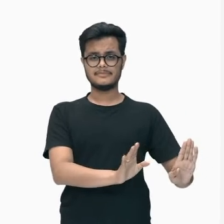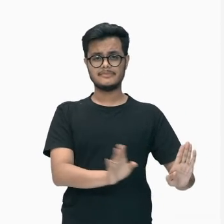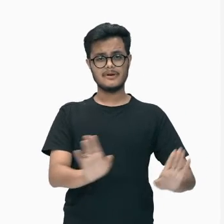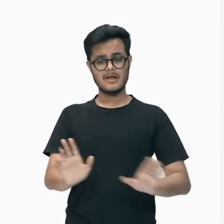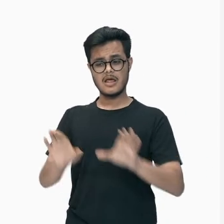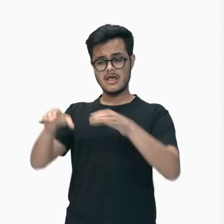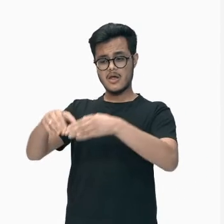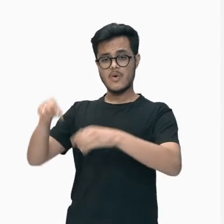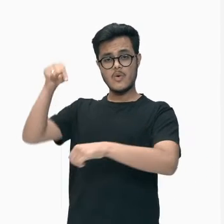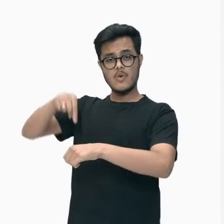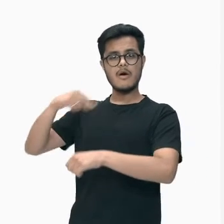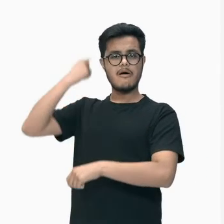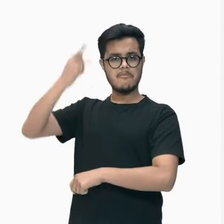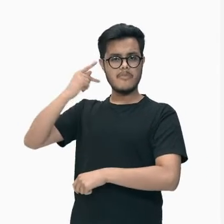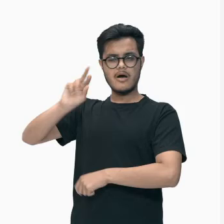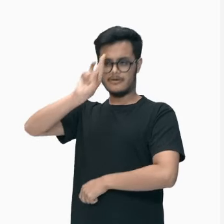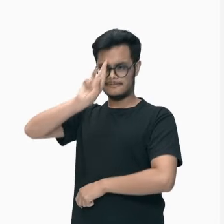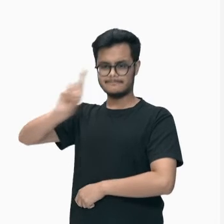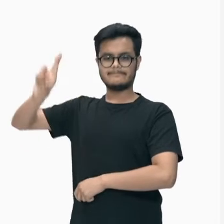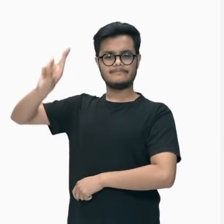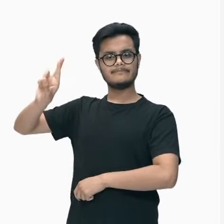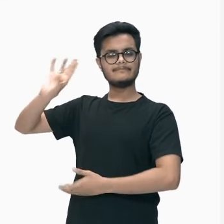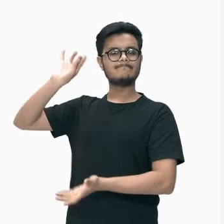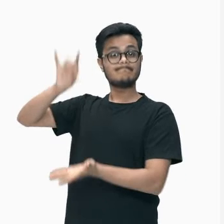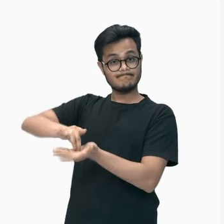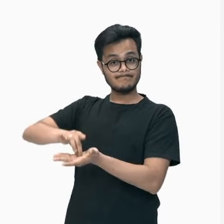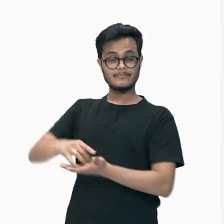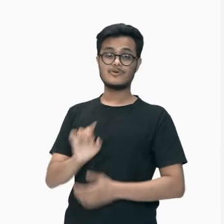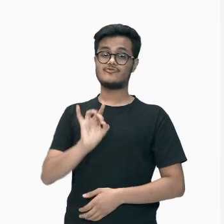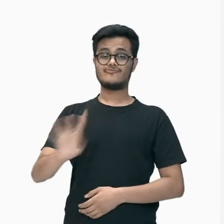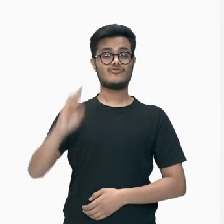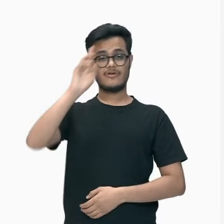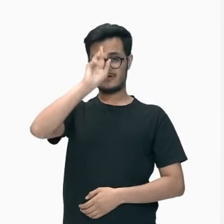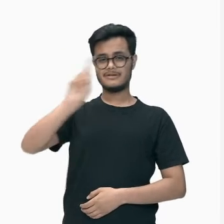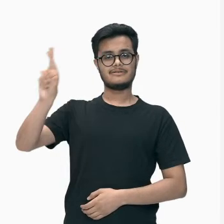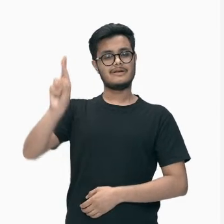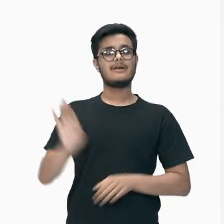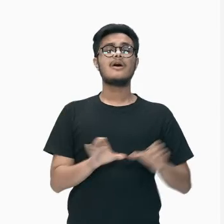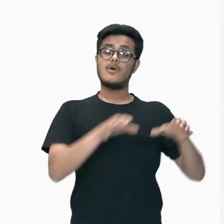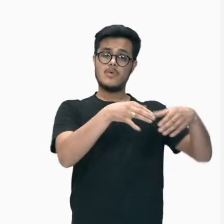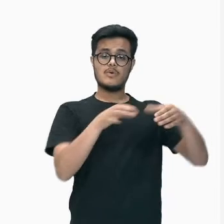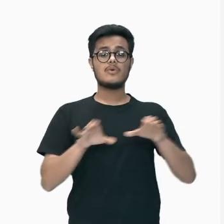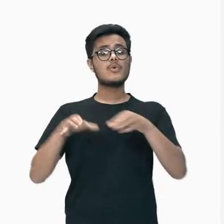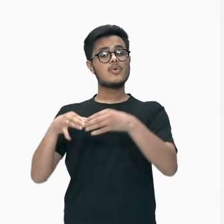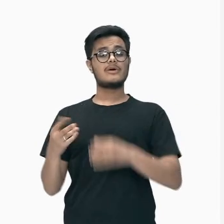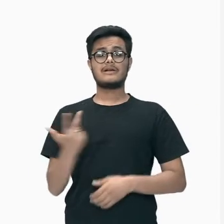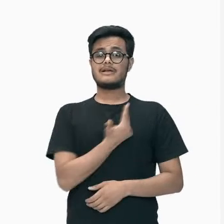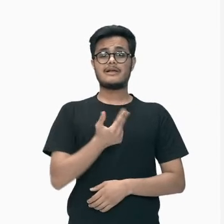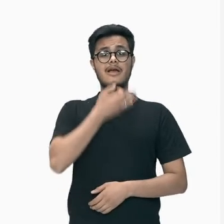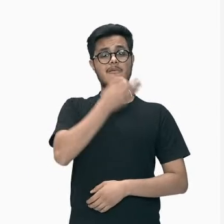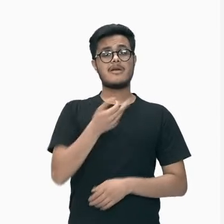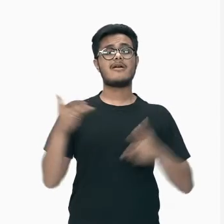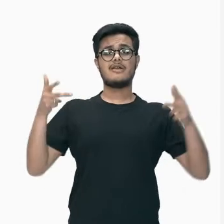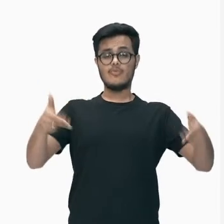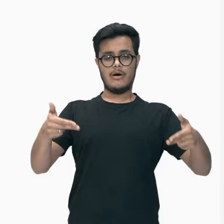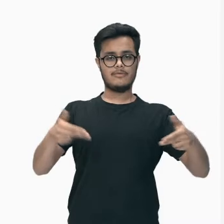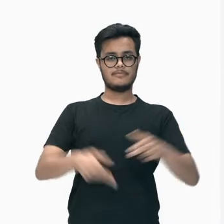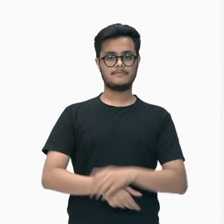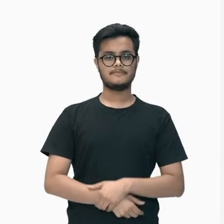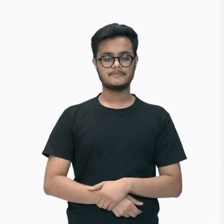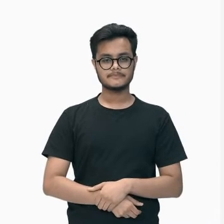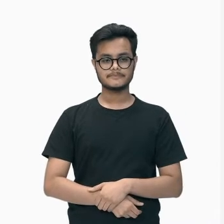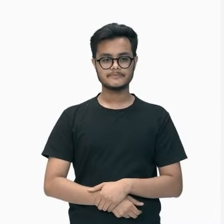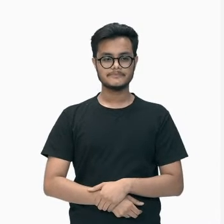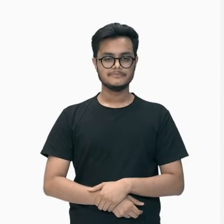da política, né, nós tínhamos aí dois grupos com o mesmo ideal, né,